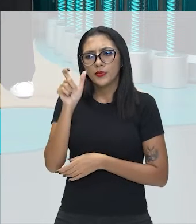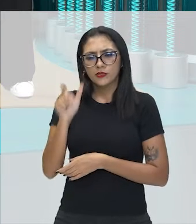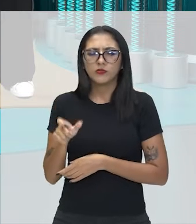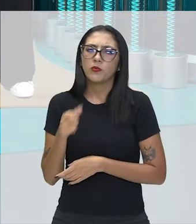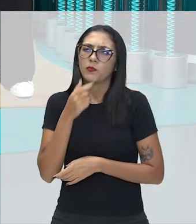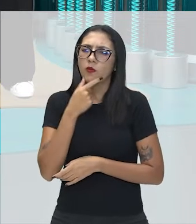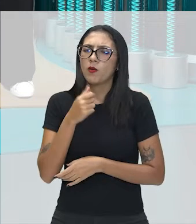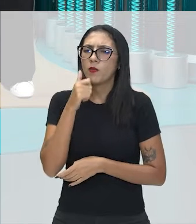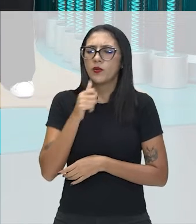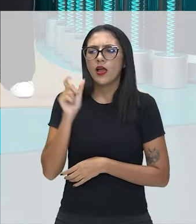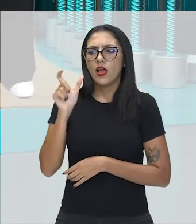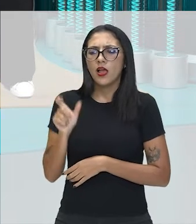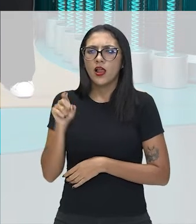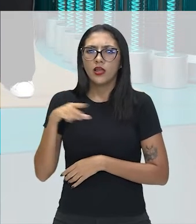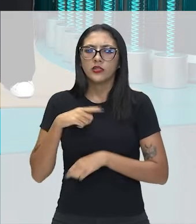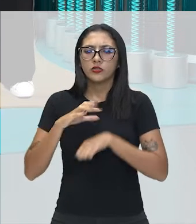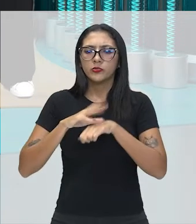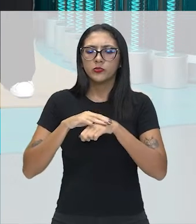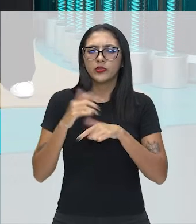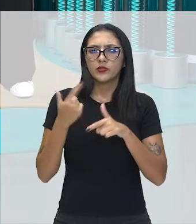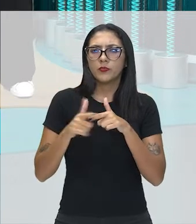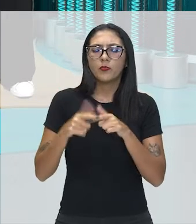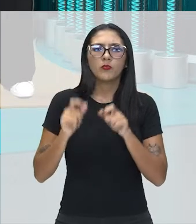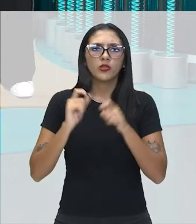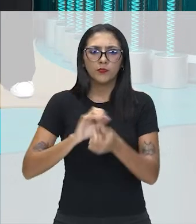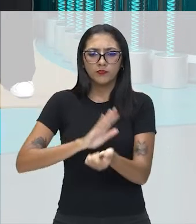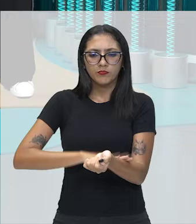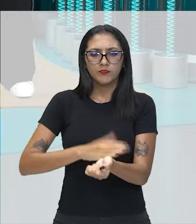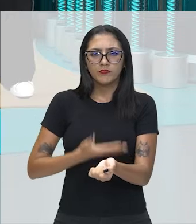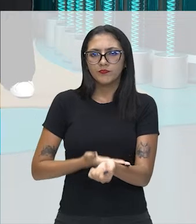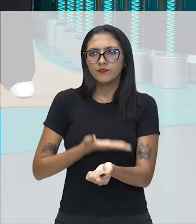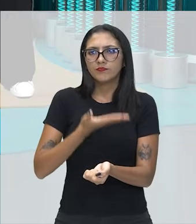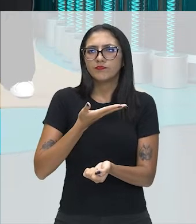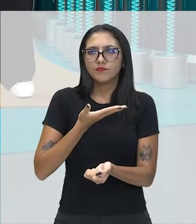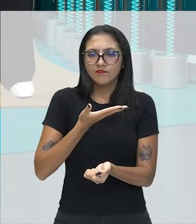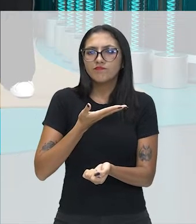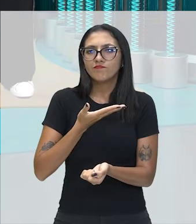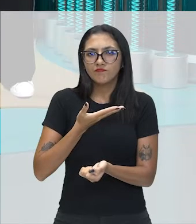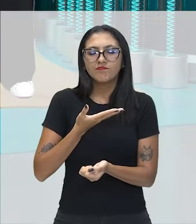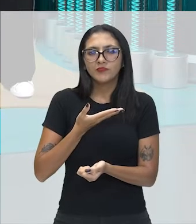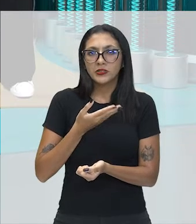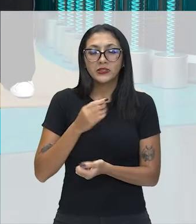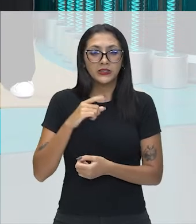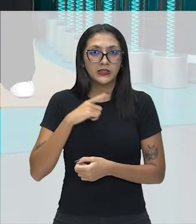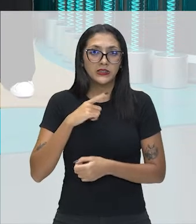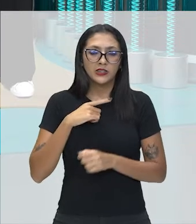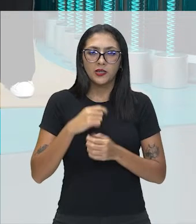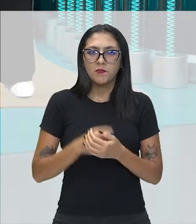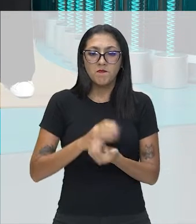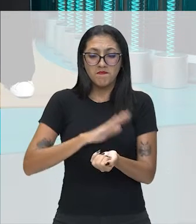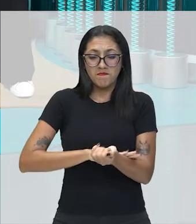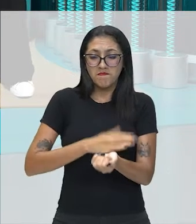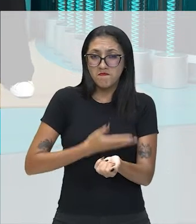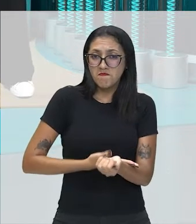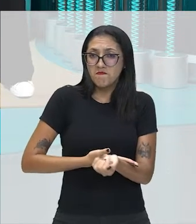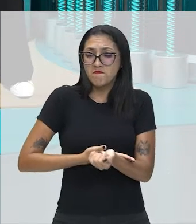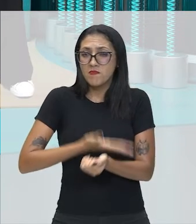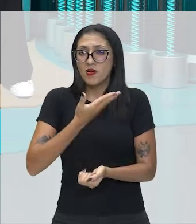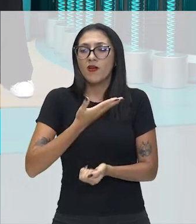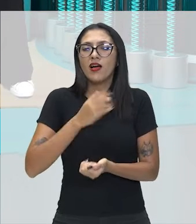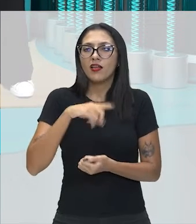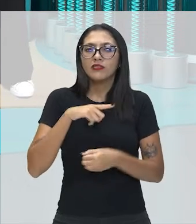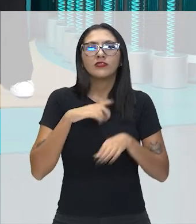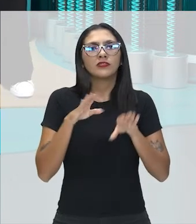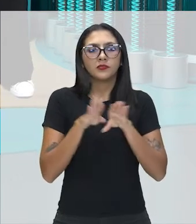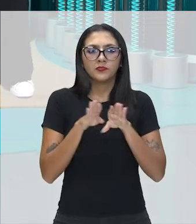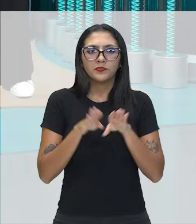pessoa ter problemas de pressão arterial, ou seja, ter a sua pressão arterial muito elevada. E aí ela pode também apresentar,